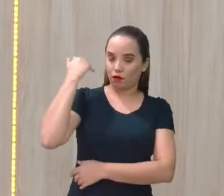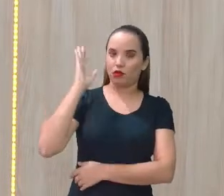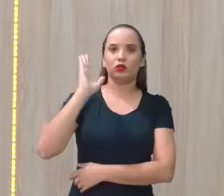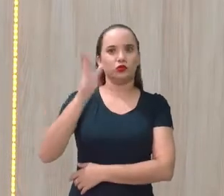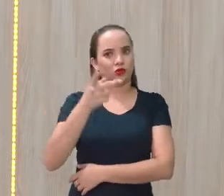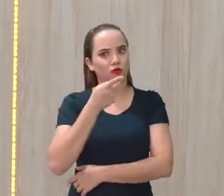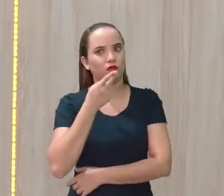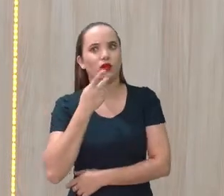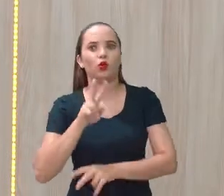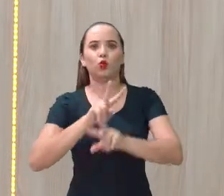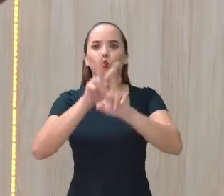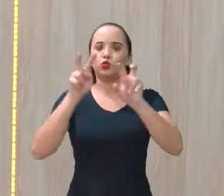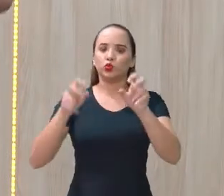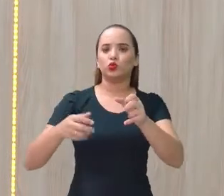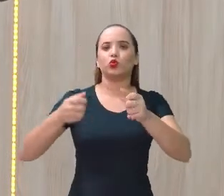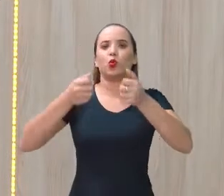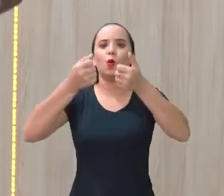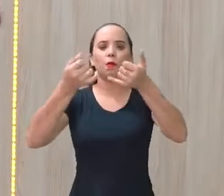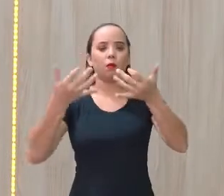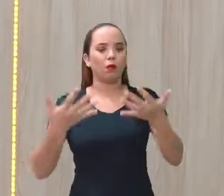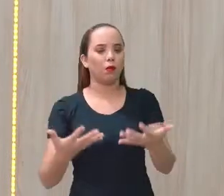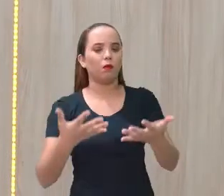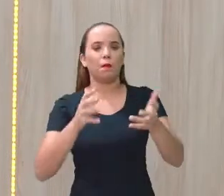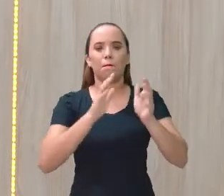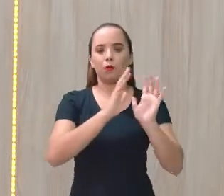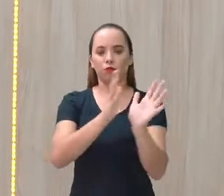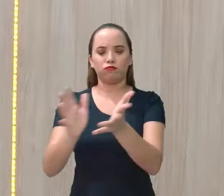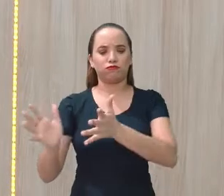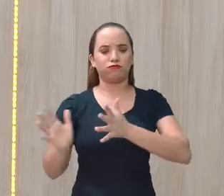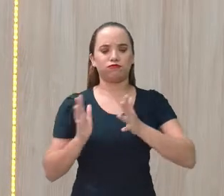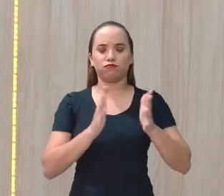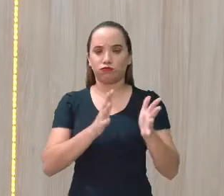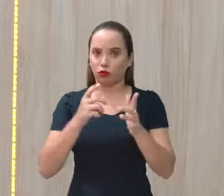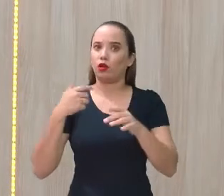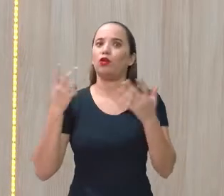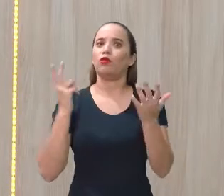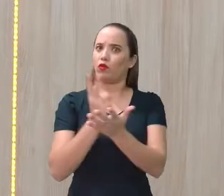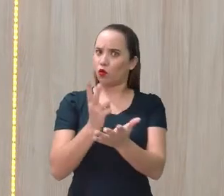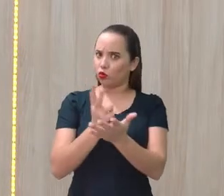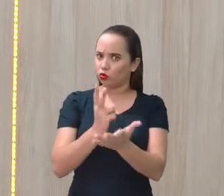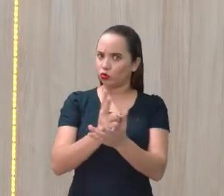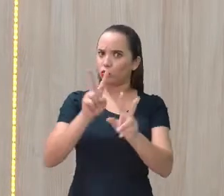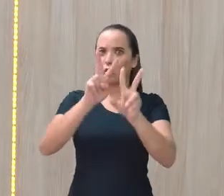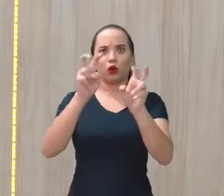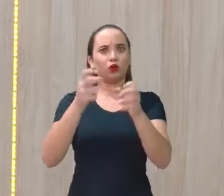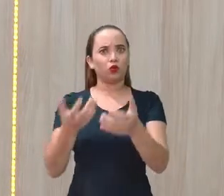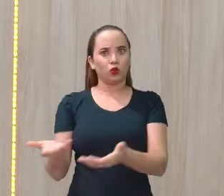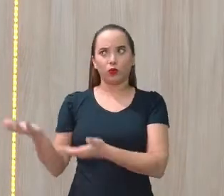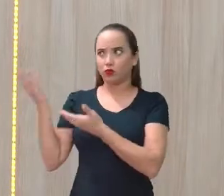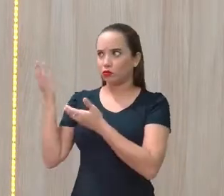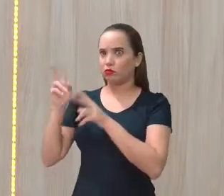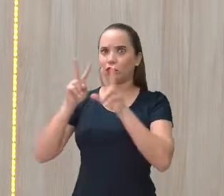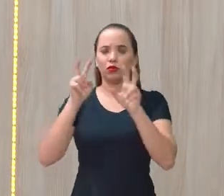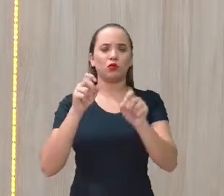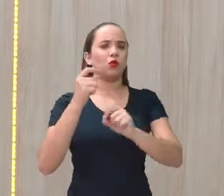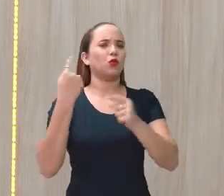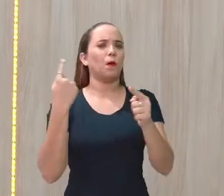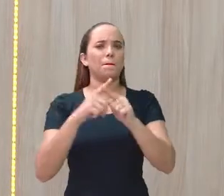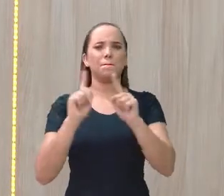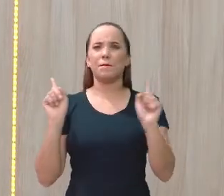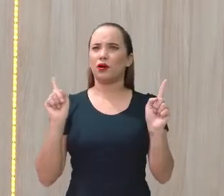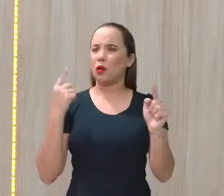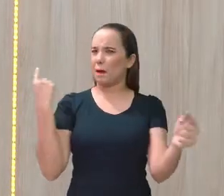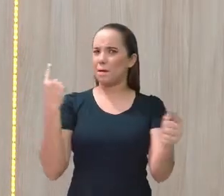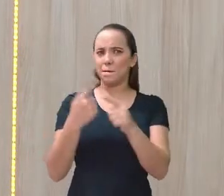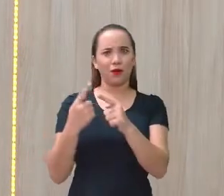vamos continuar tratando sobre isso, sobre esse assunto. Professora, por quê? Porque é importante a gente entender